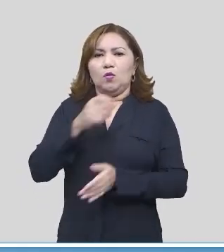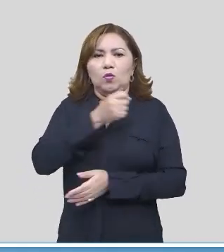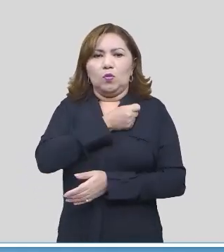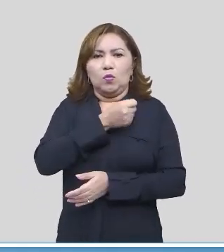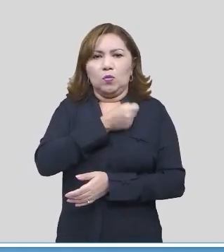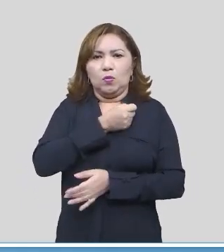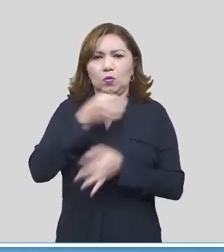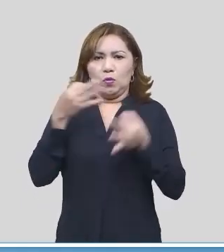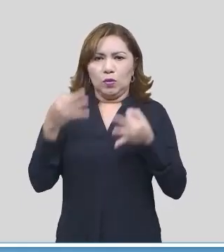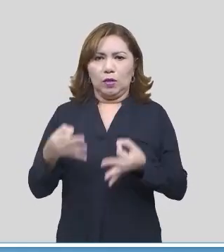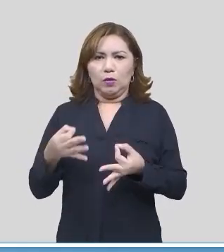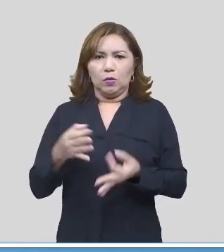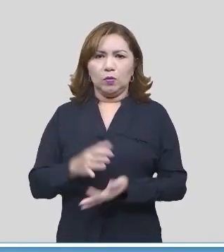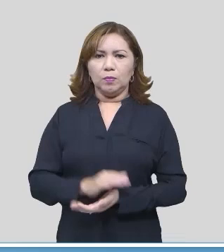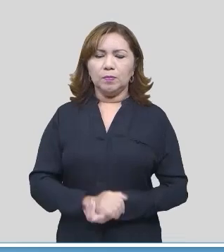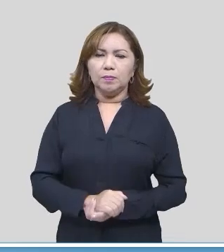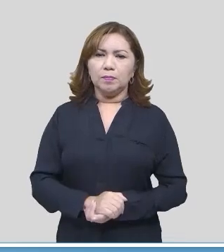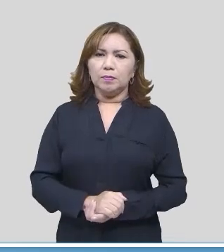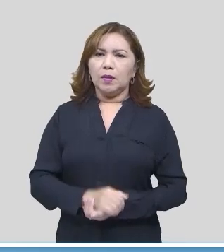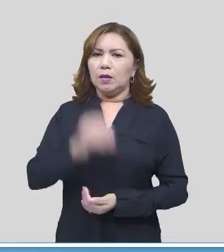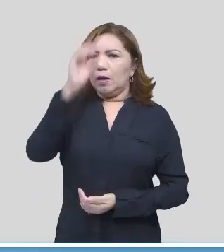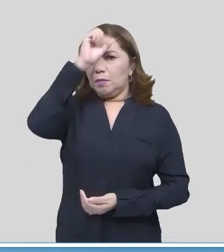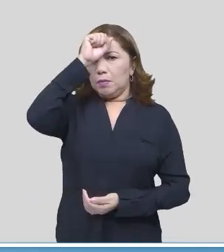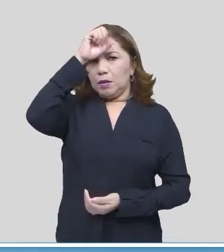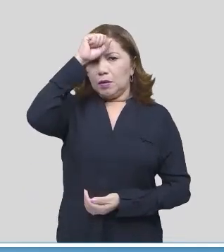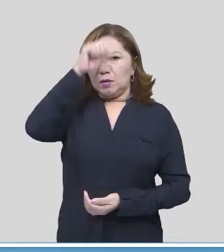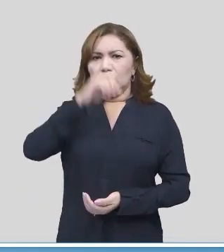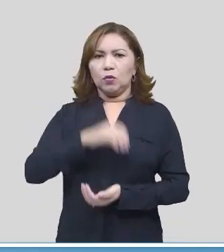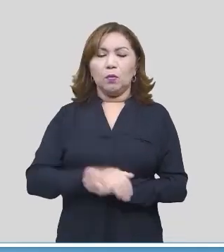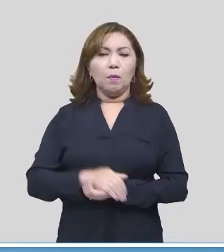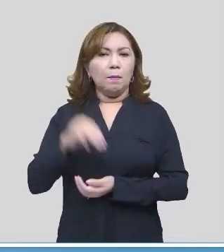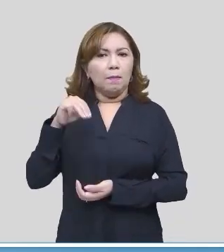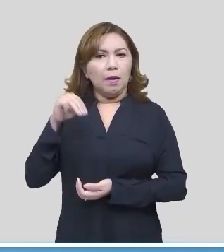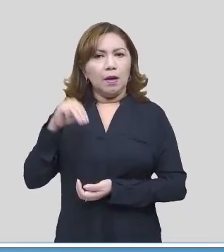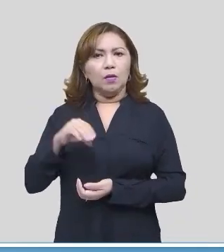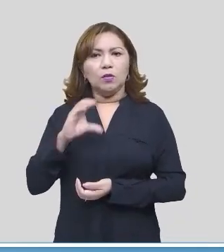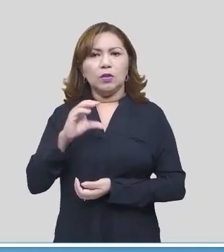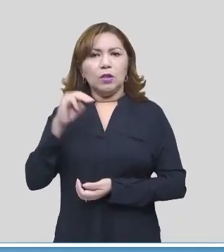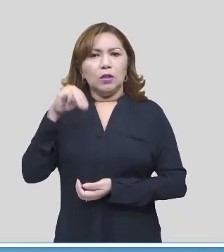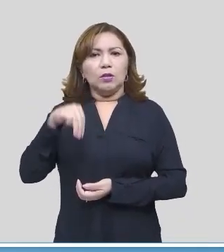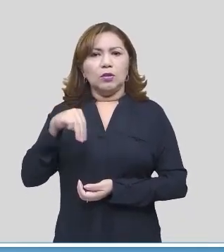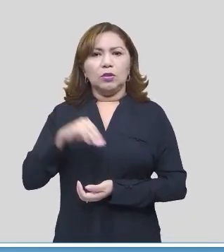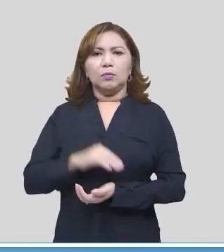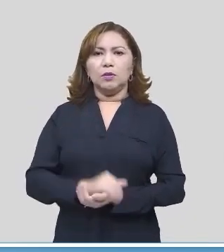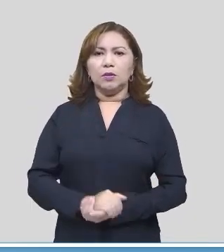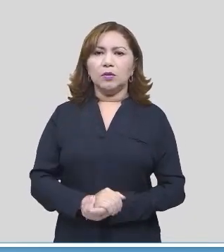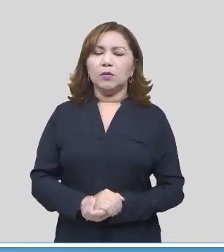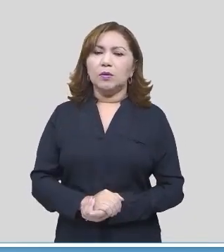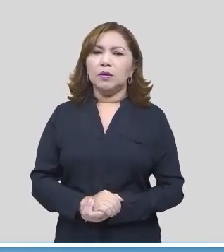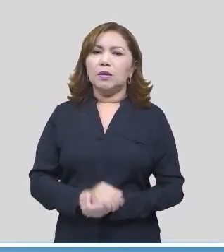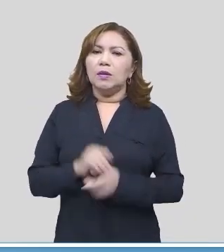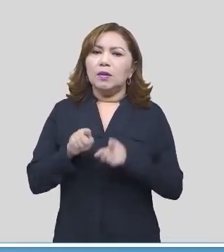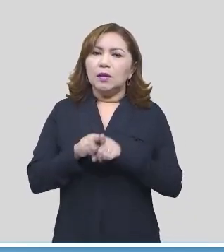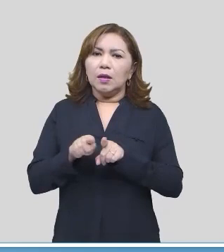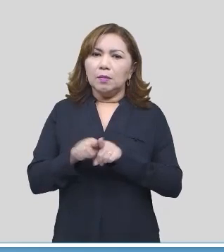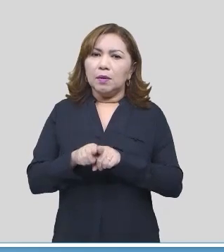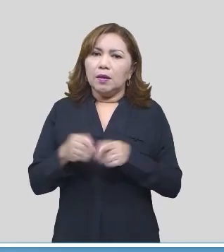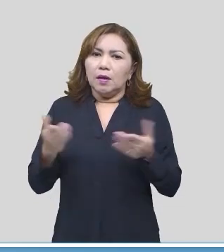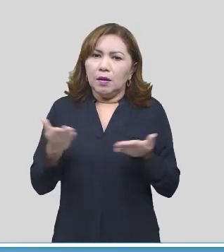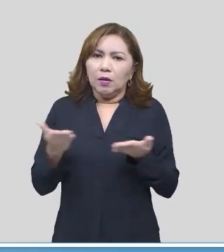convencionais. Crianças, aprendemos sobre o metro, o centímetro e